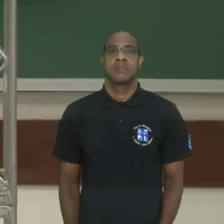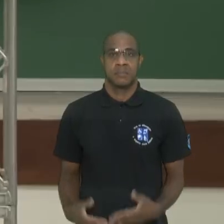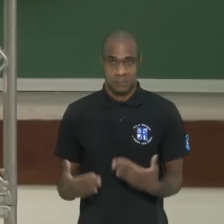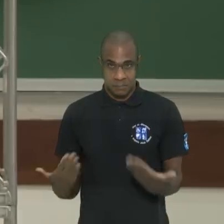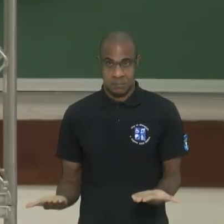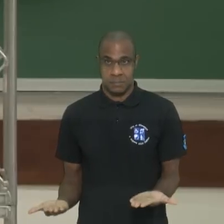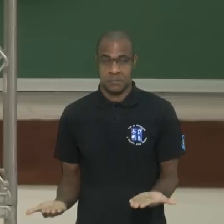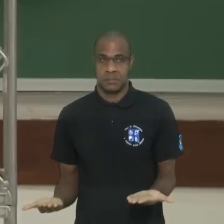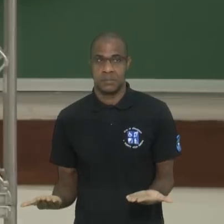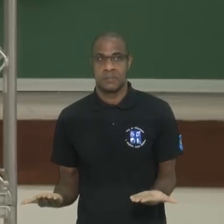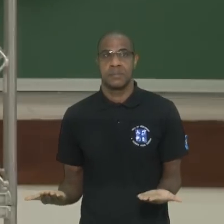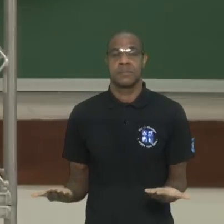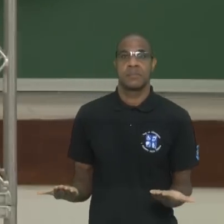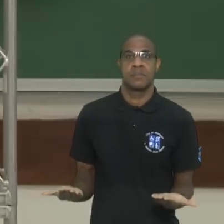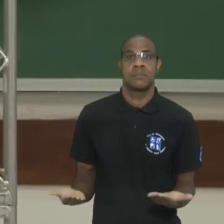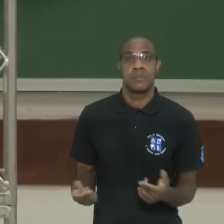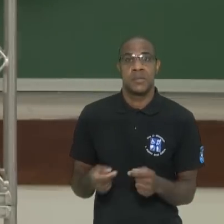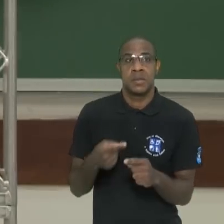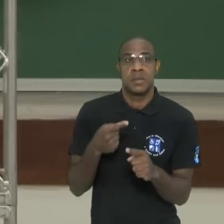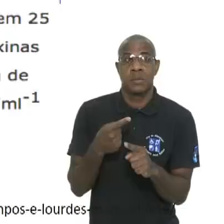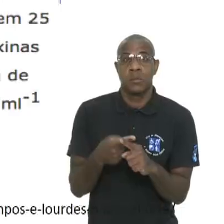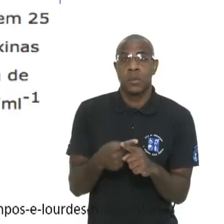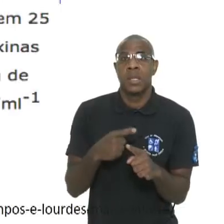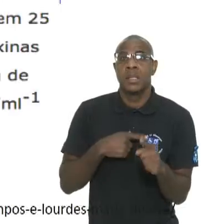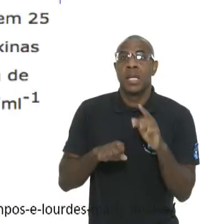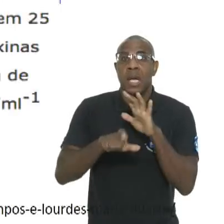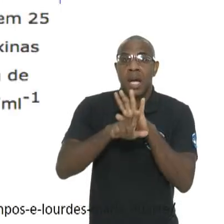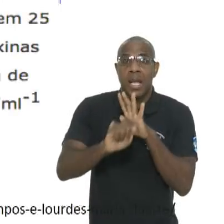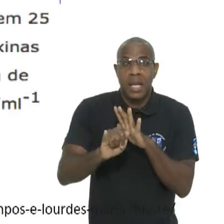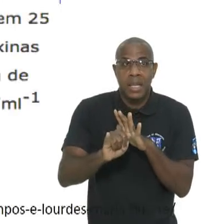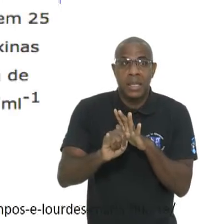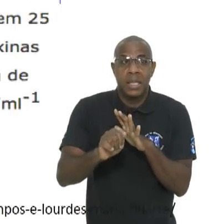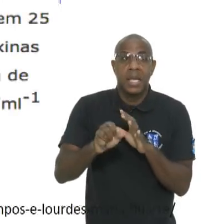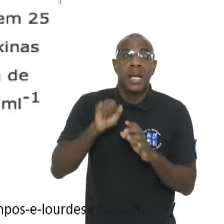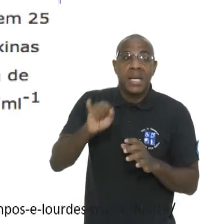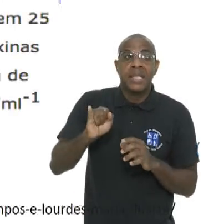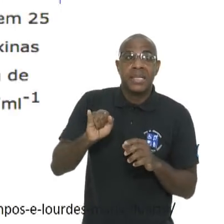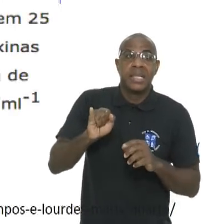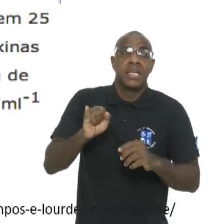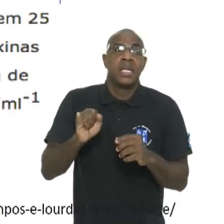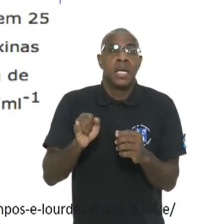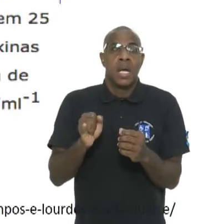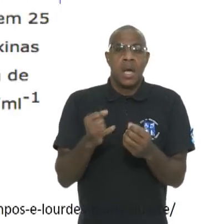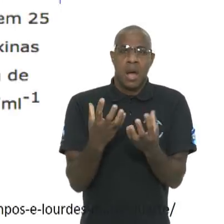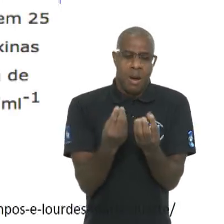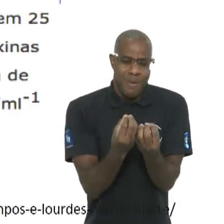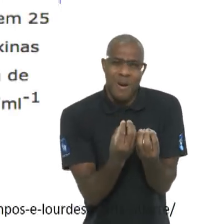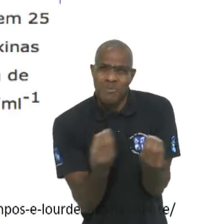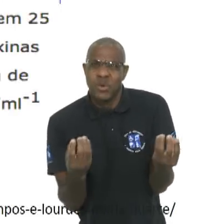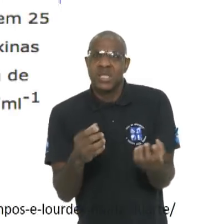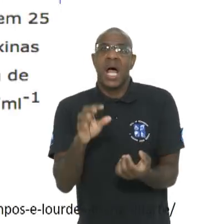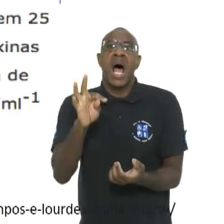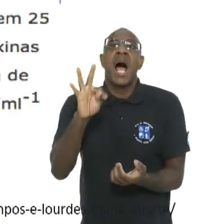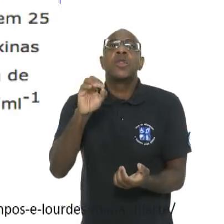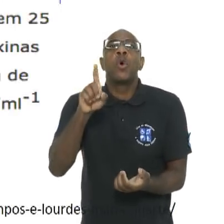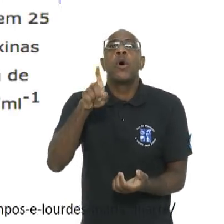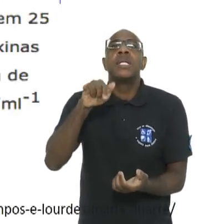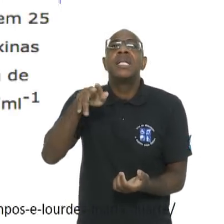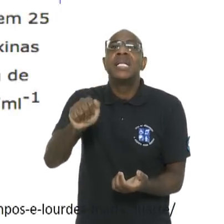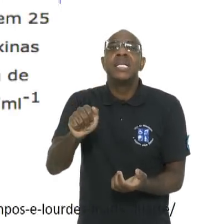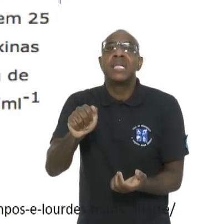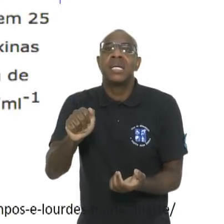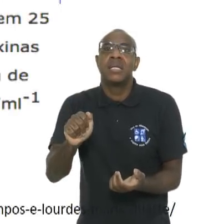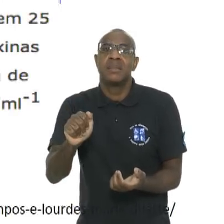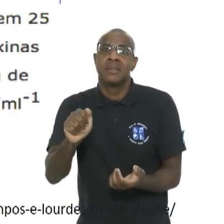Então, pessoal, por que criar essa lei? Porque se o excesso de toxinas pode matar uma pessoa que usa essa